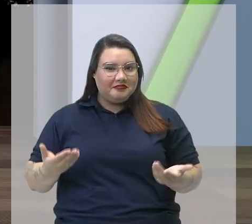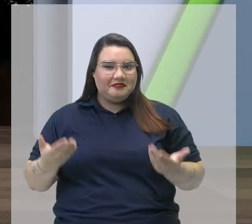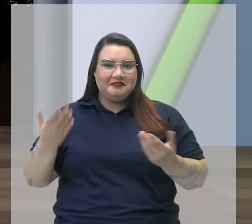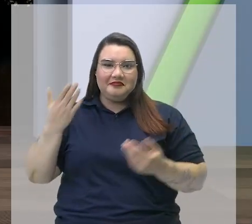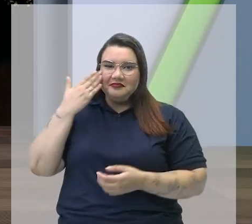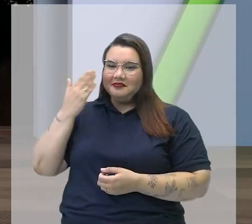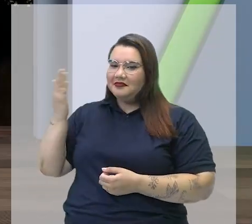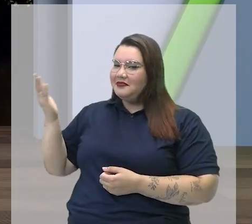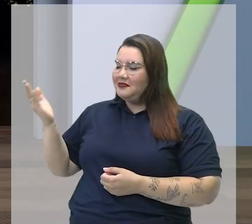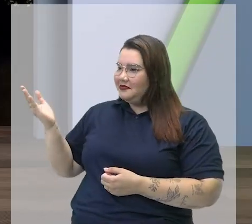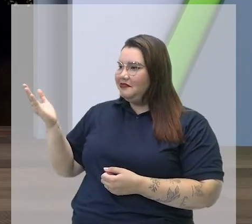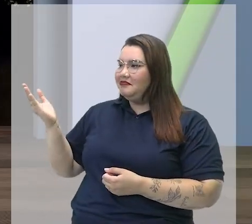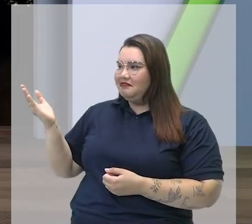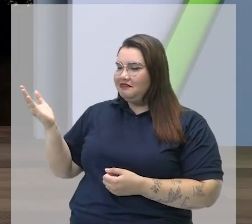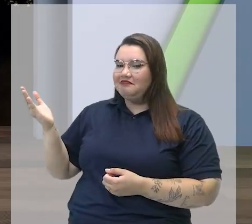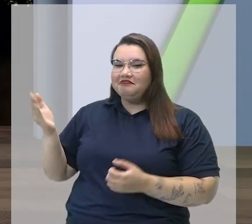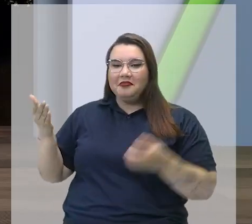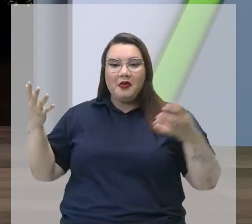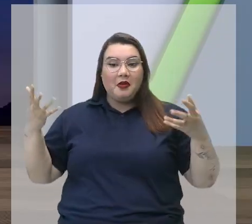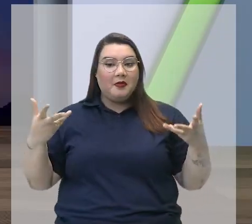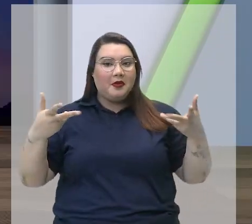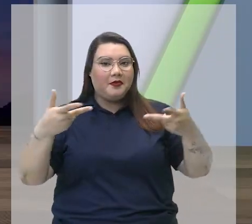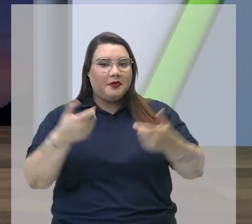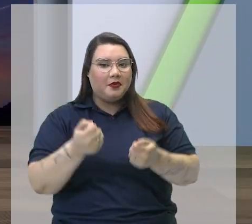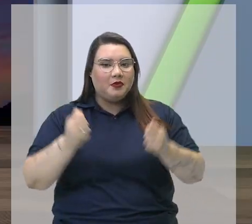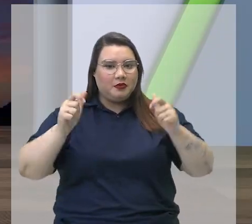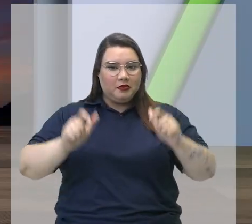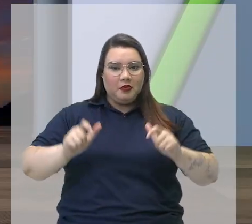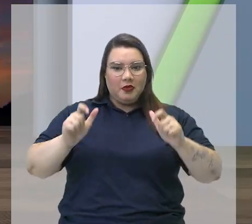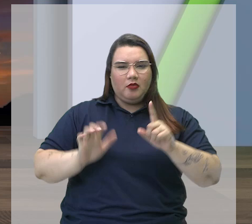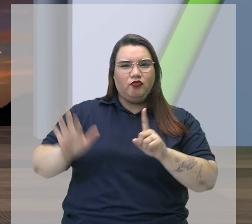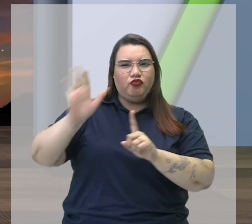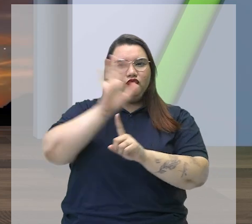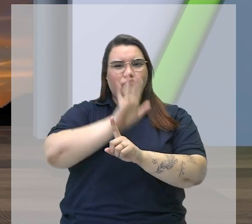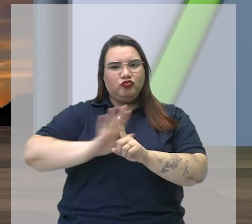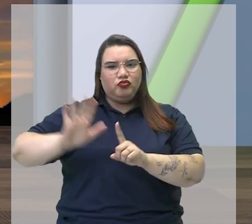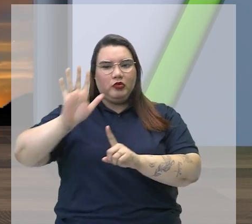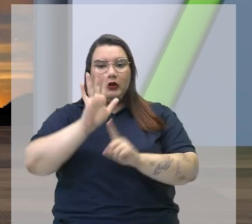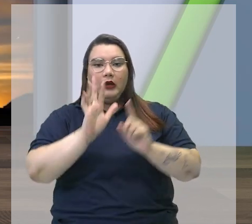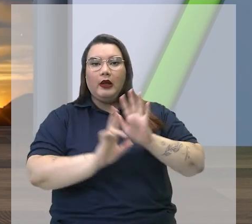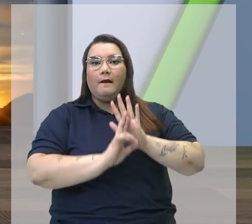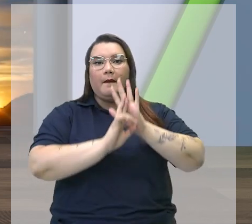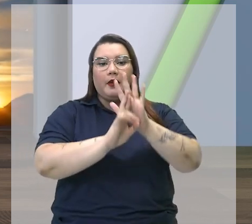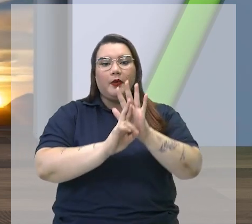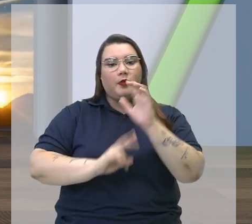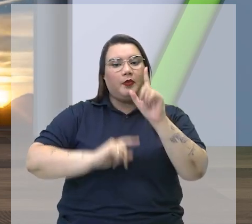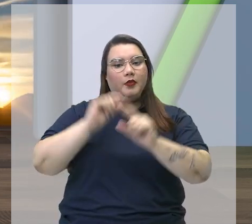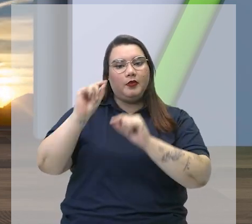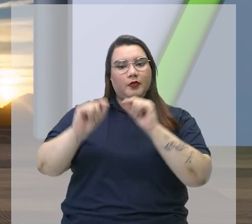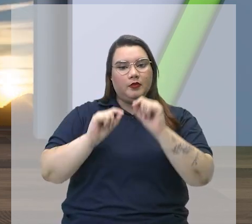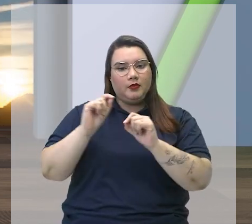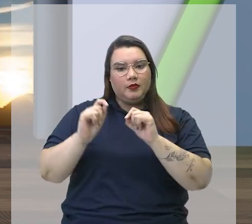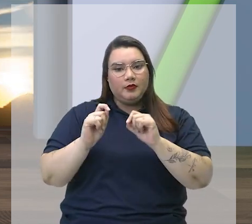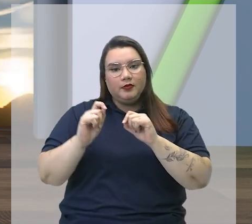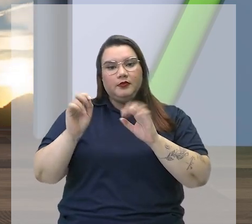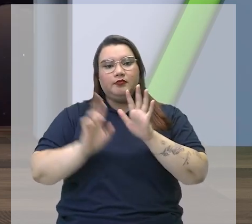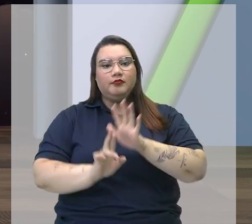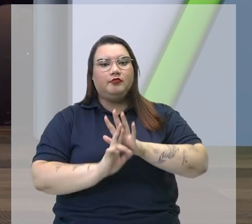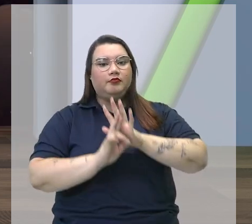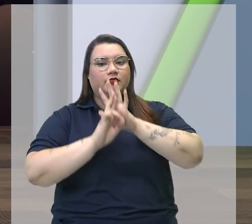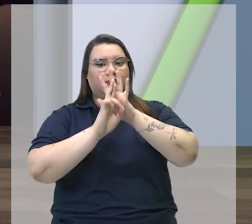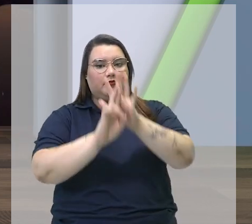Muito bem, olha só, pessoal, que lugar maravilhoso que estamos vendo aí atrás. O que representa isso?